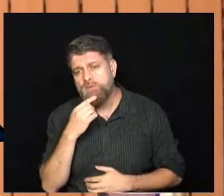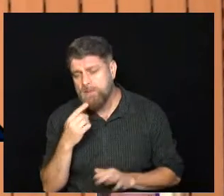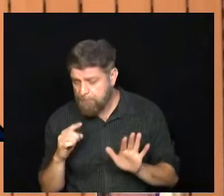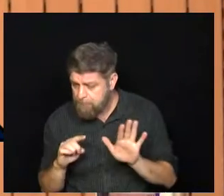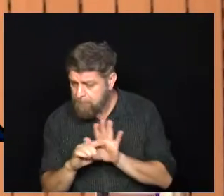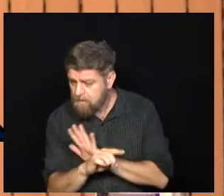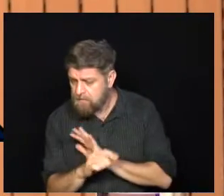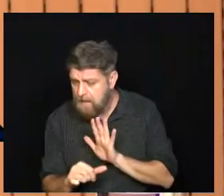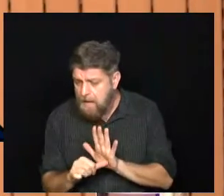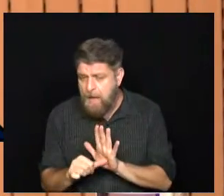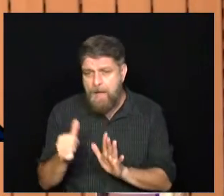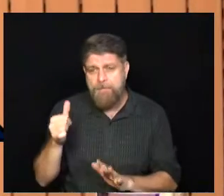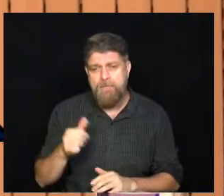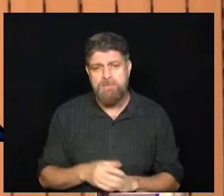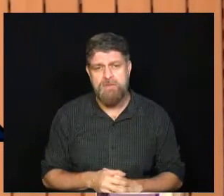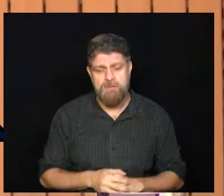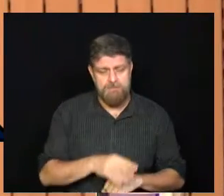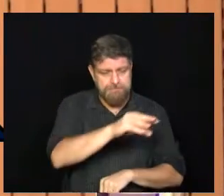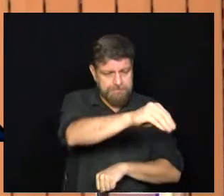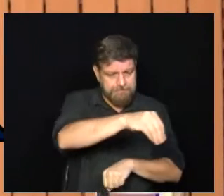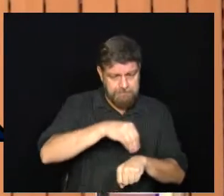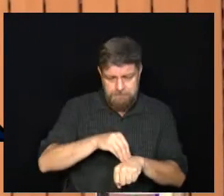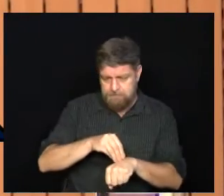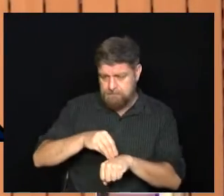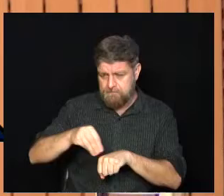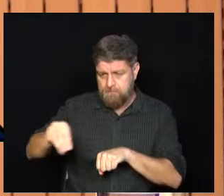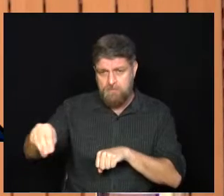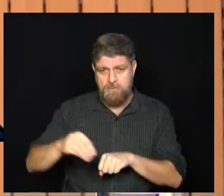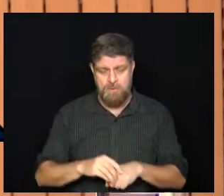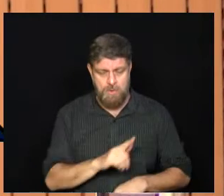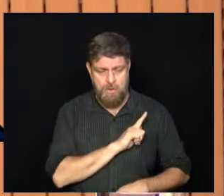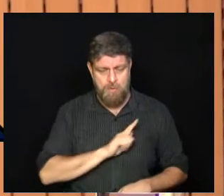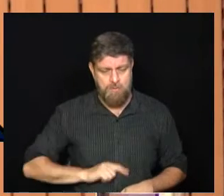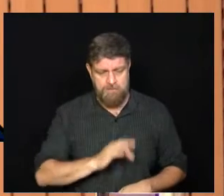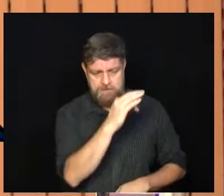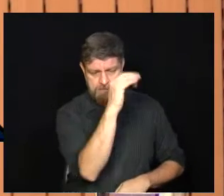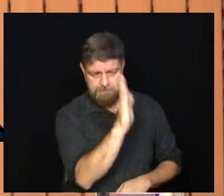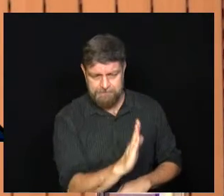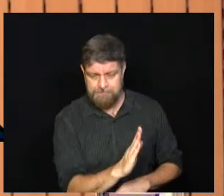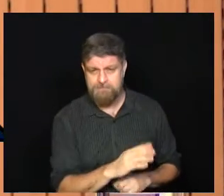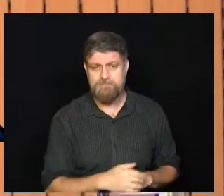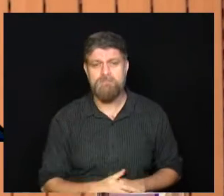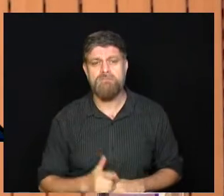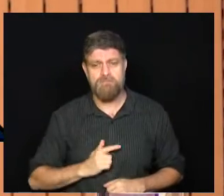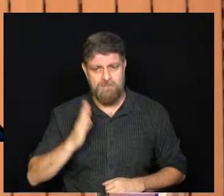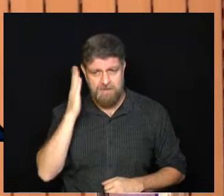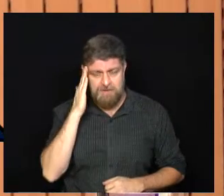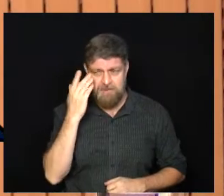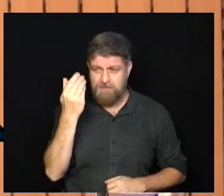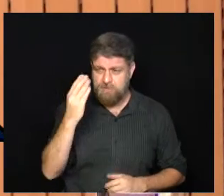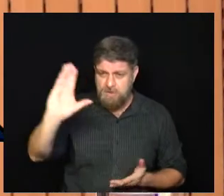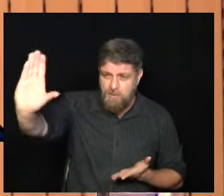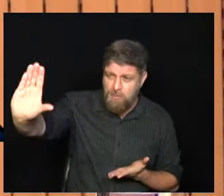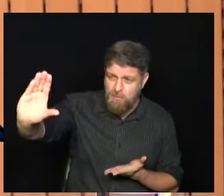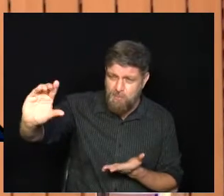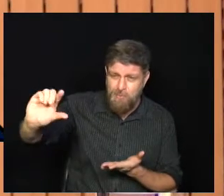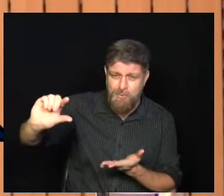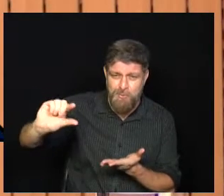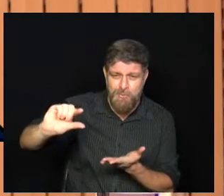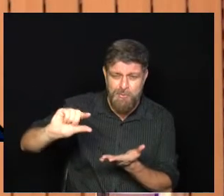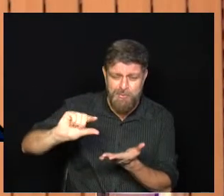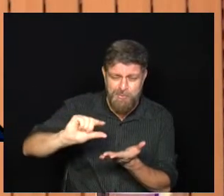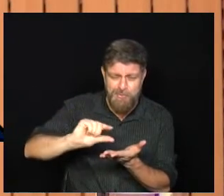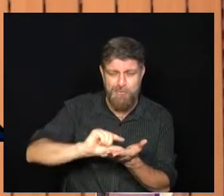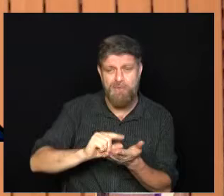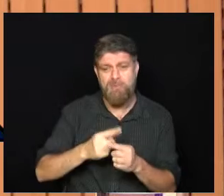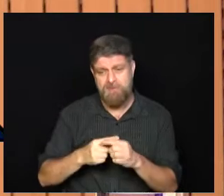em relação às transferências da União. Claro que caiu as transferências em função da